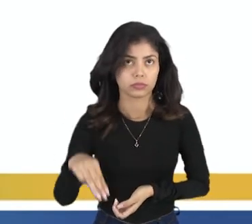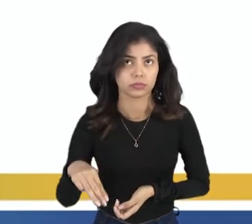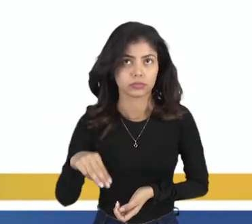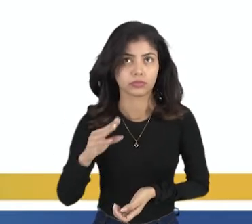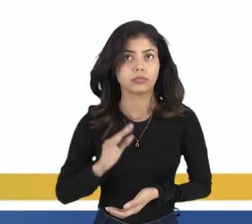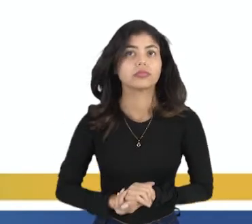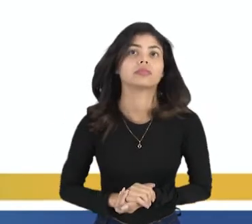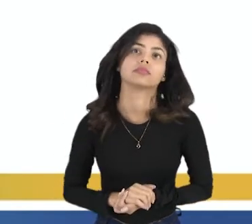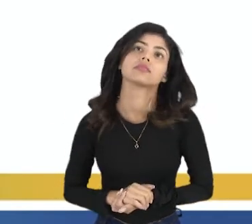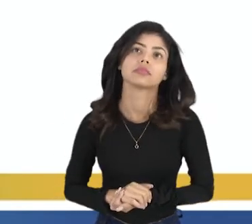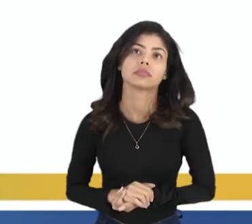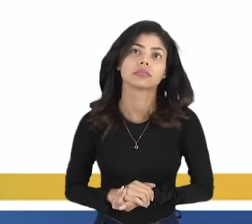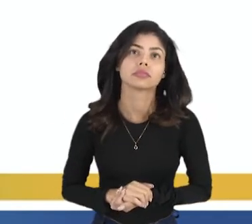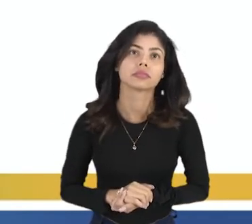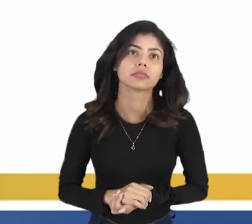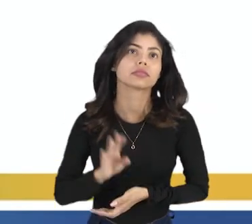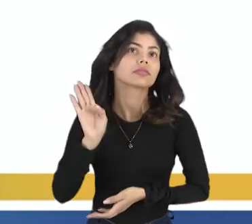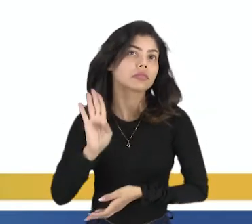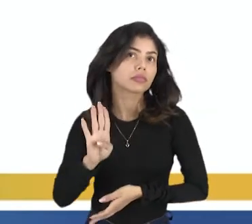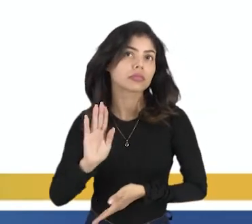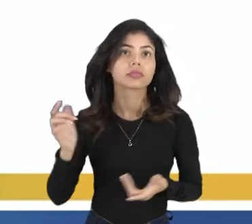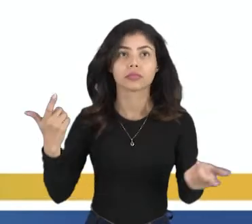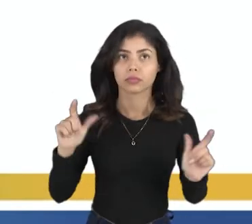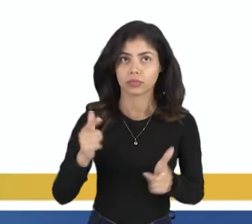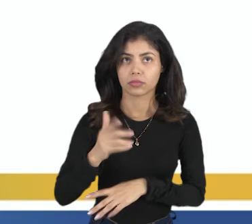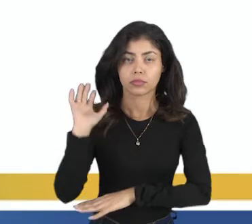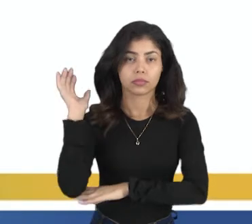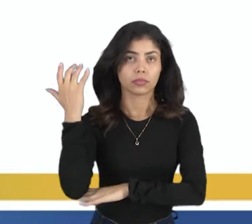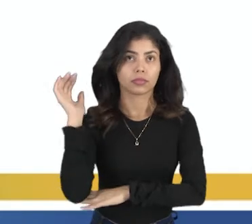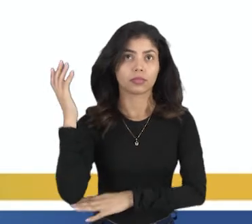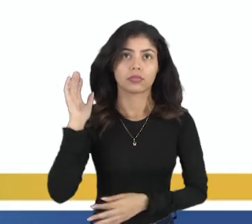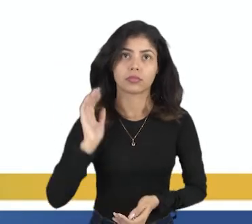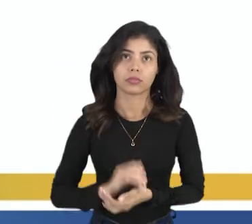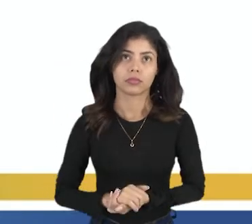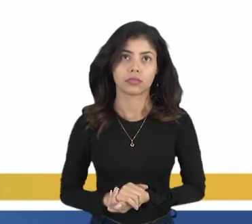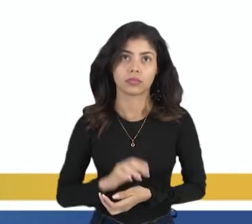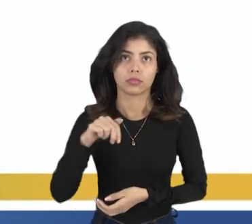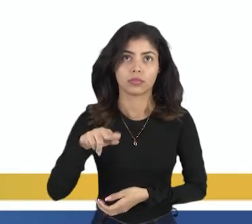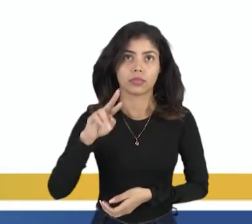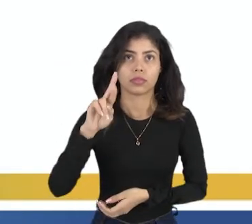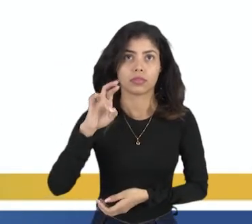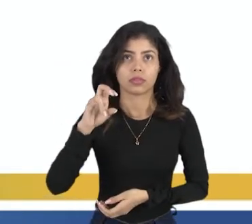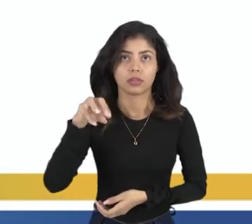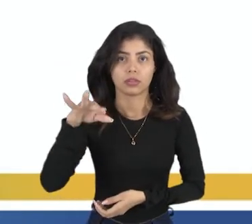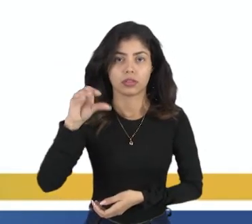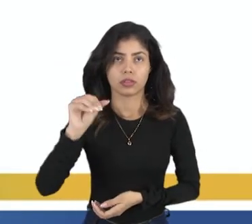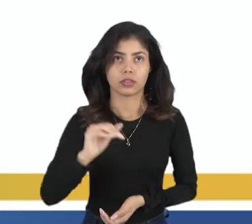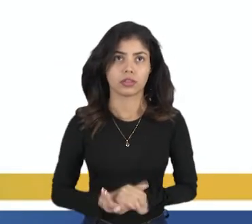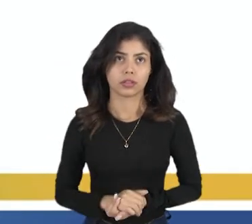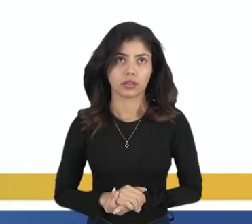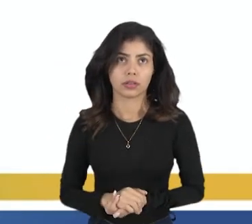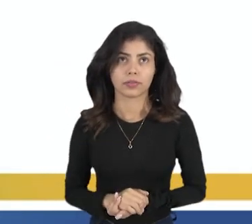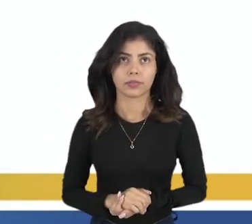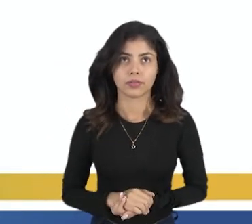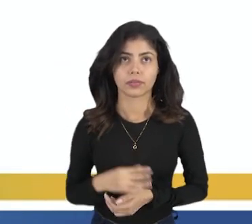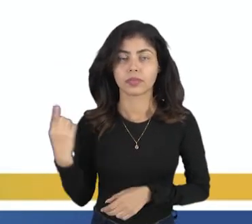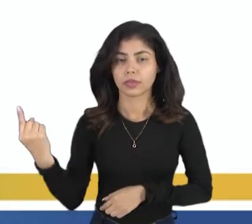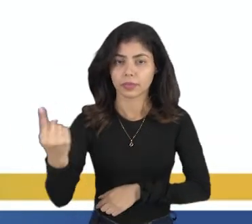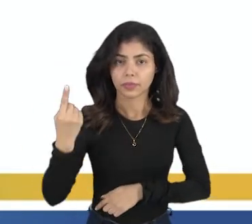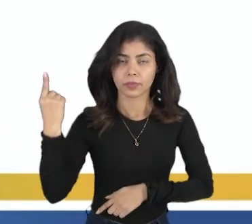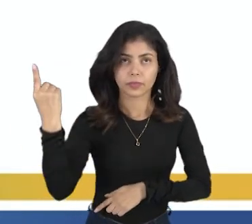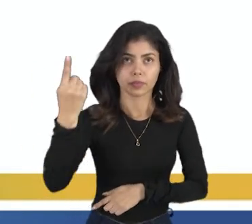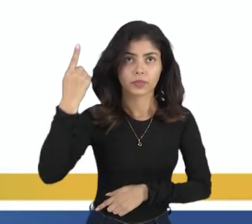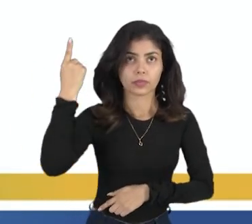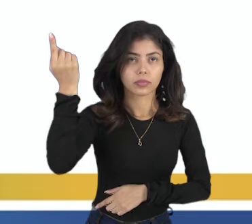10 metros. Letra B. A menor das árvores listadas é a quaresmeira.